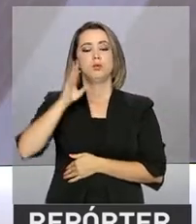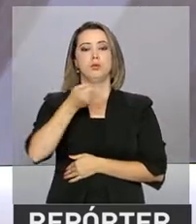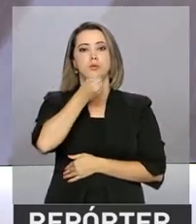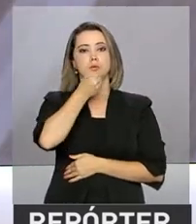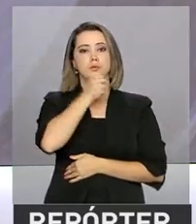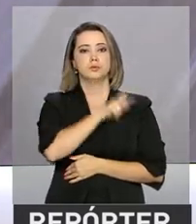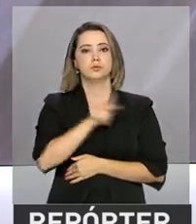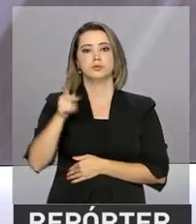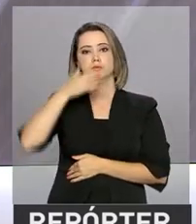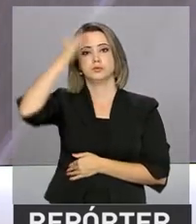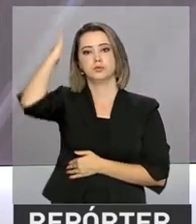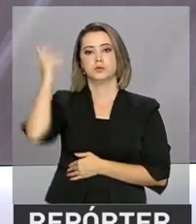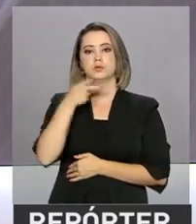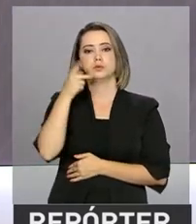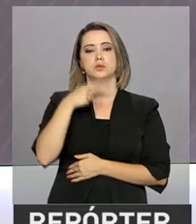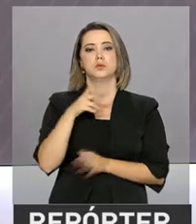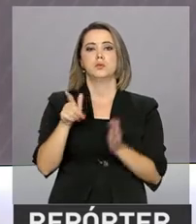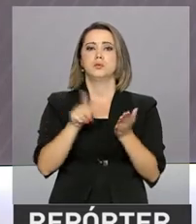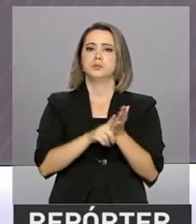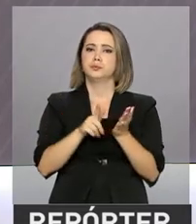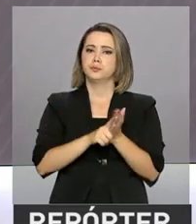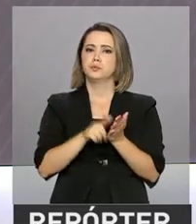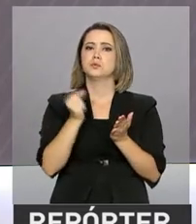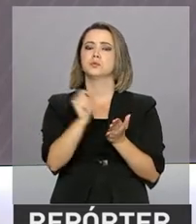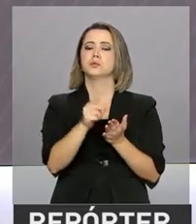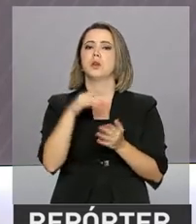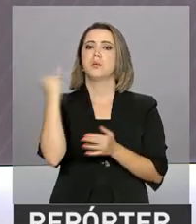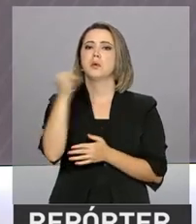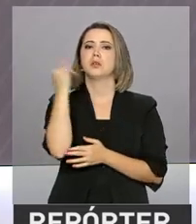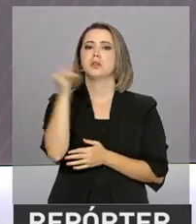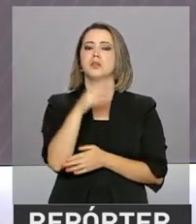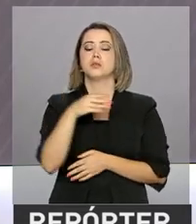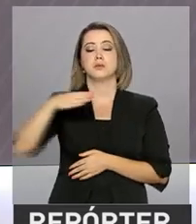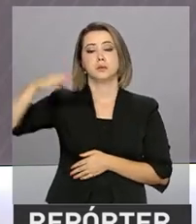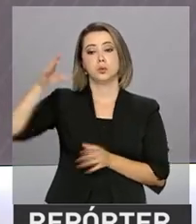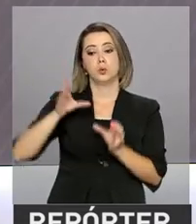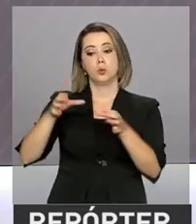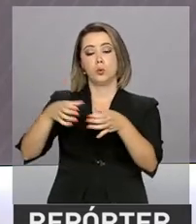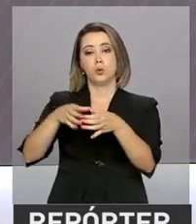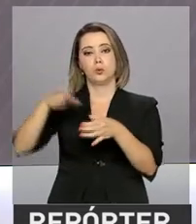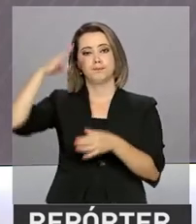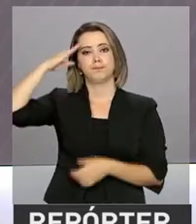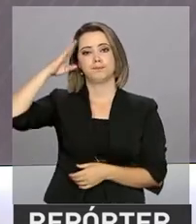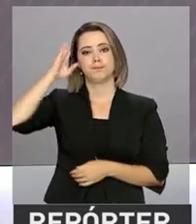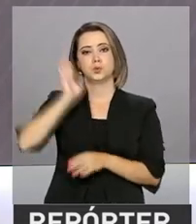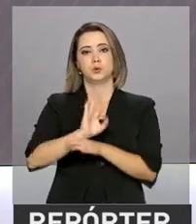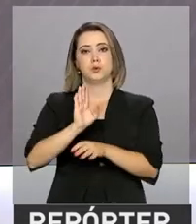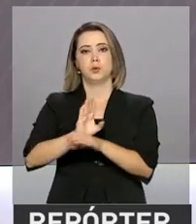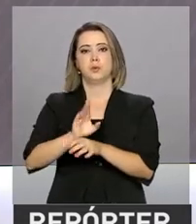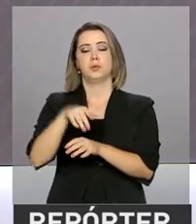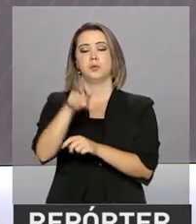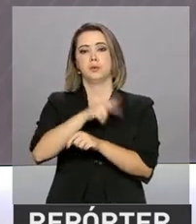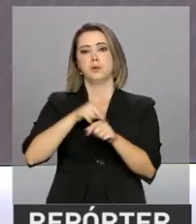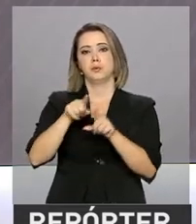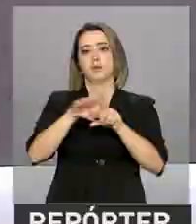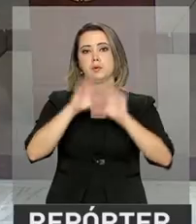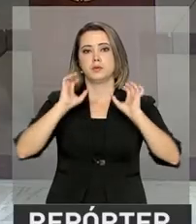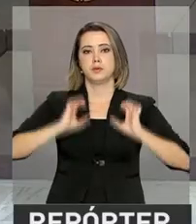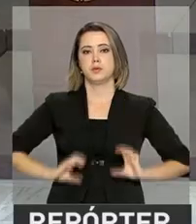o presidente michel temer falou sobre o papel dos militares no apoio ao país e aos cidadãos brasileiros